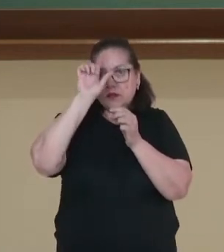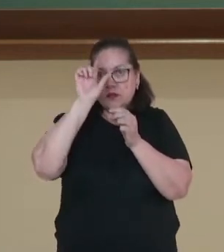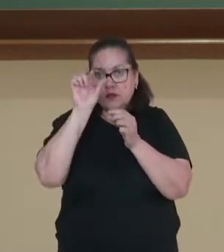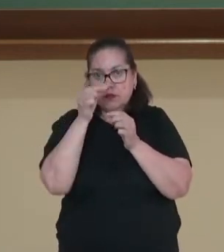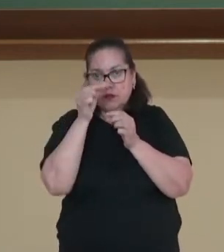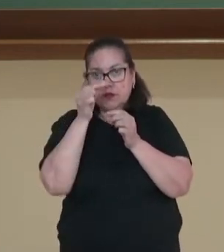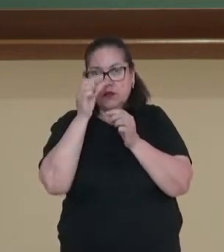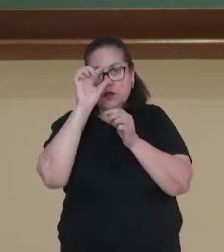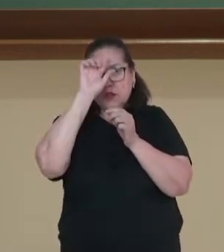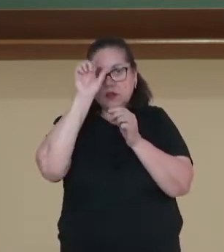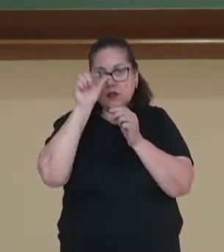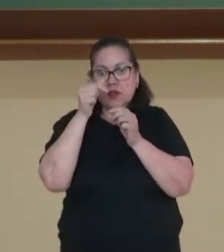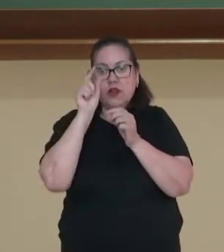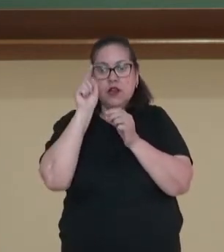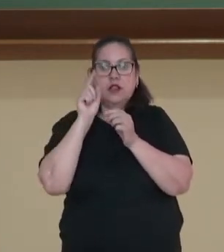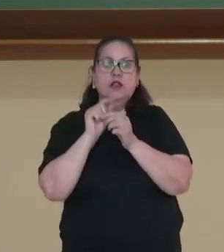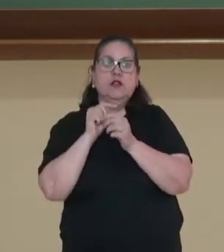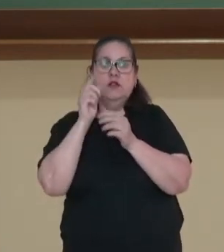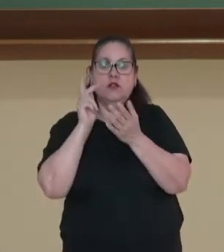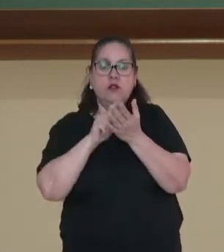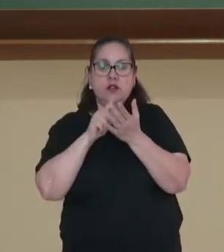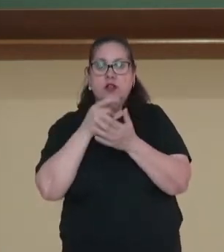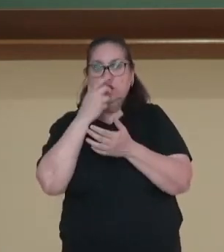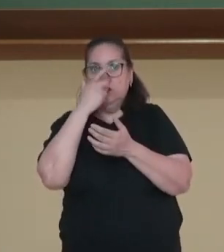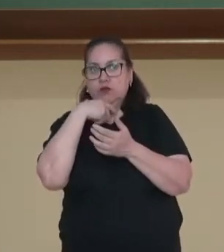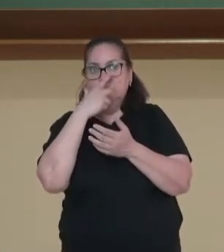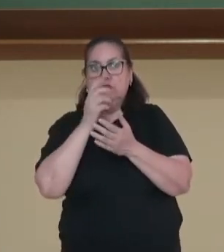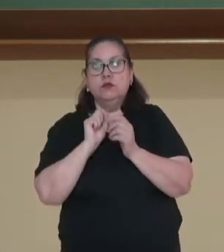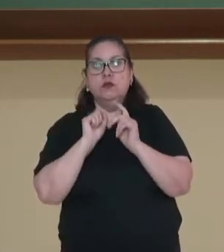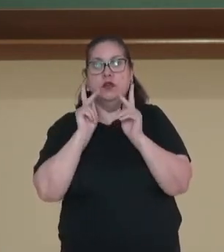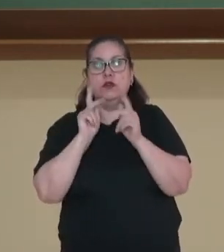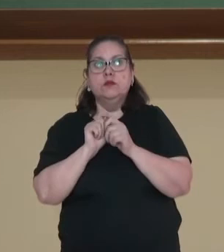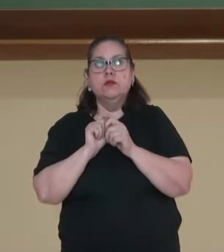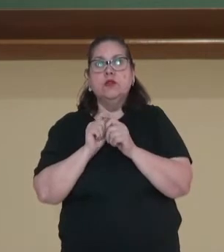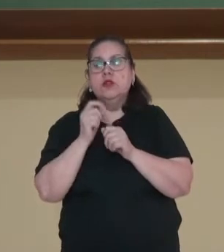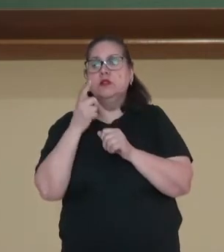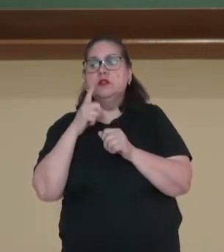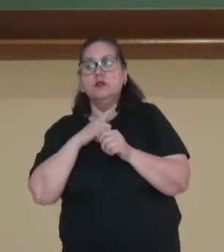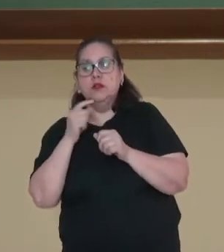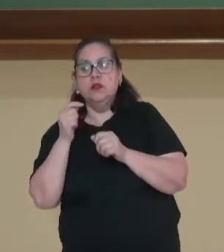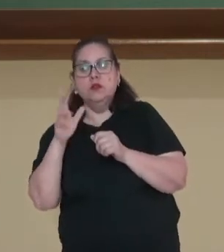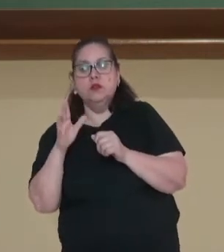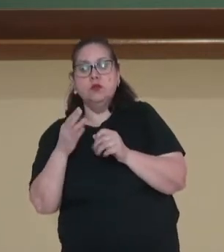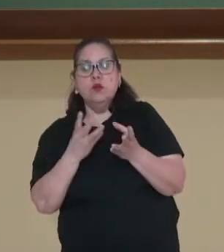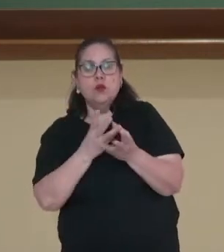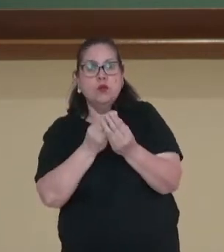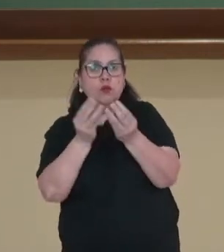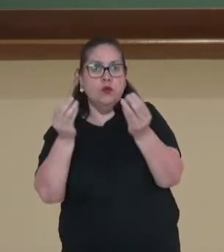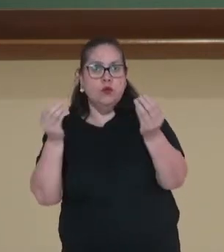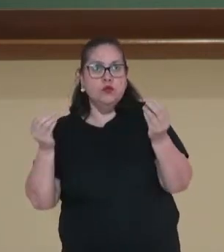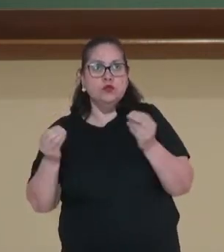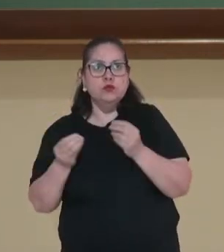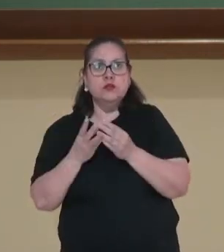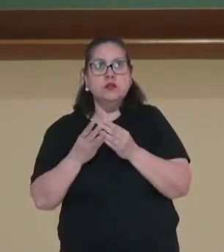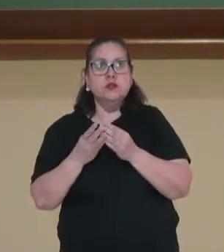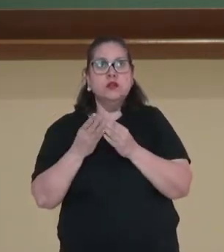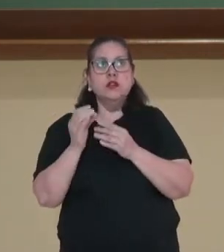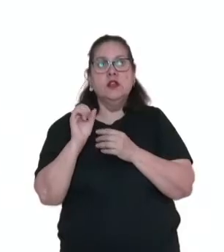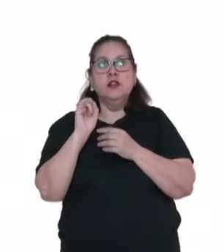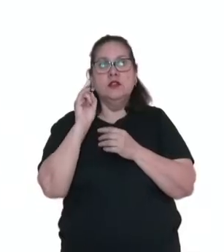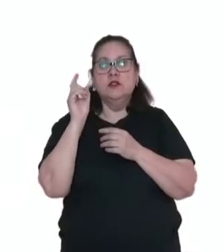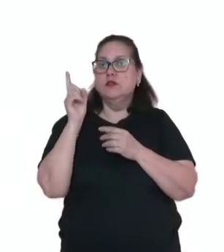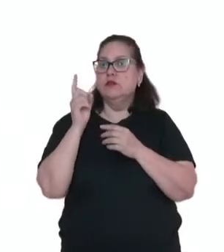gente chama que é semente, ali seria o fruto verdadeiro, ok? E a gente tem aqueles múltiplos, né, que são as